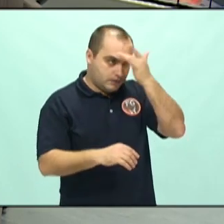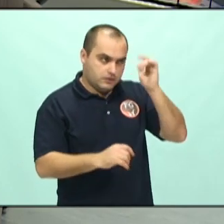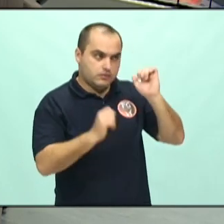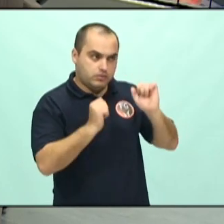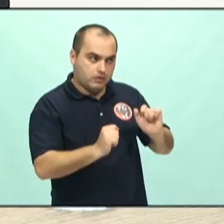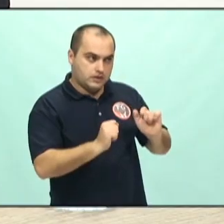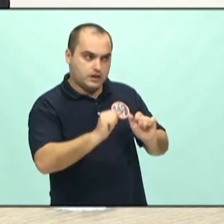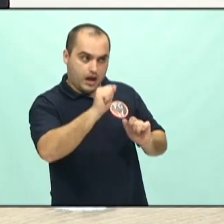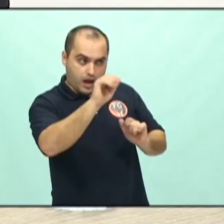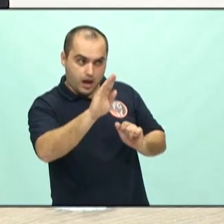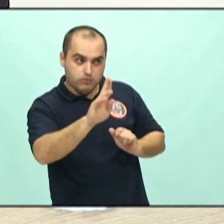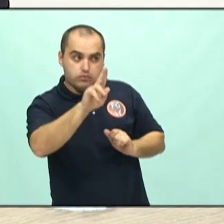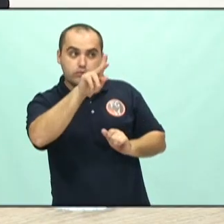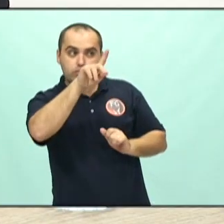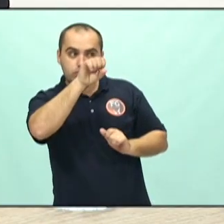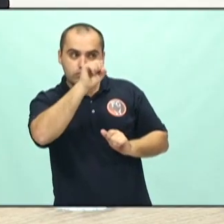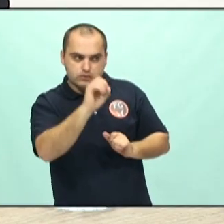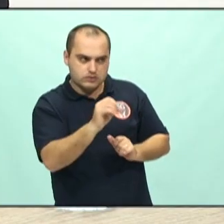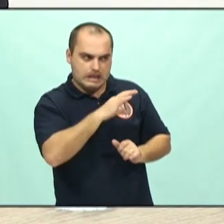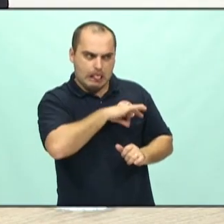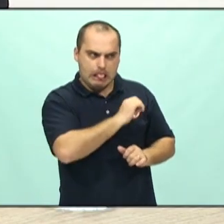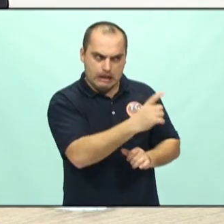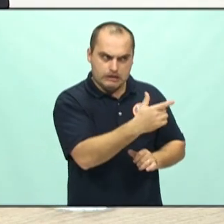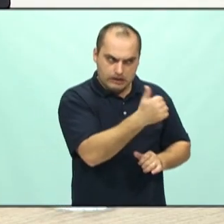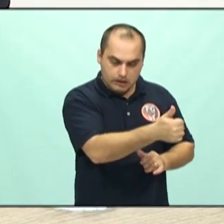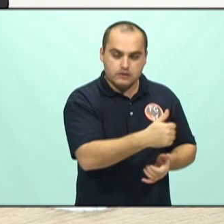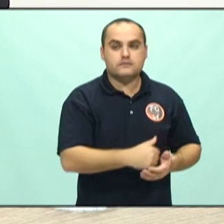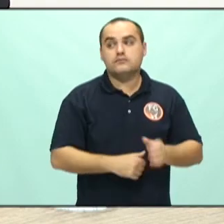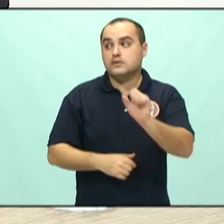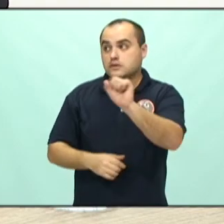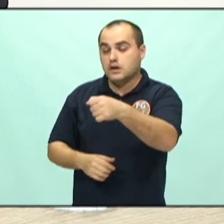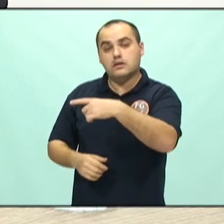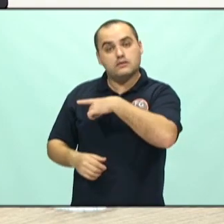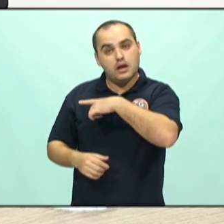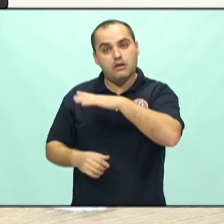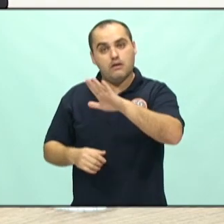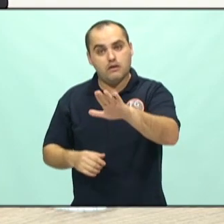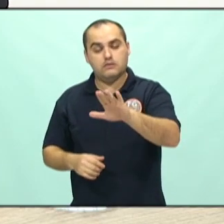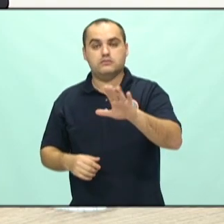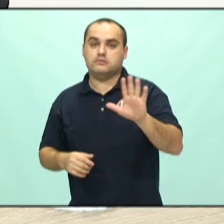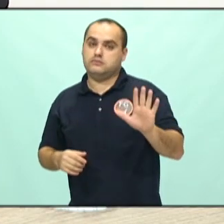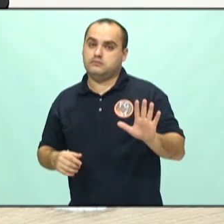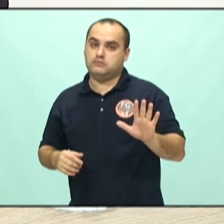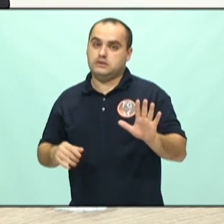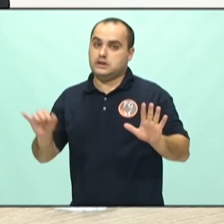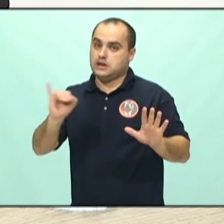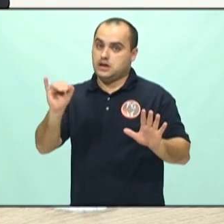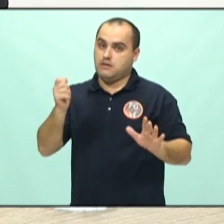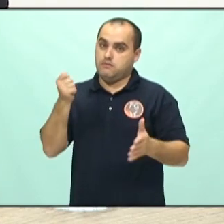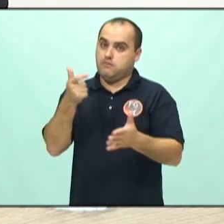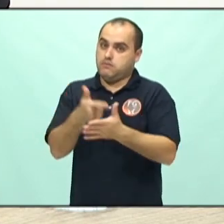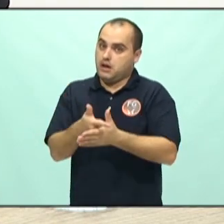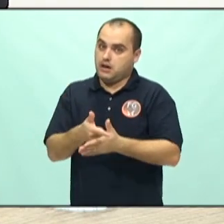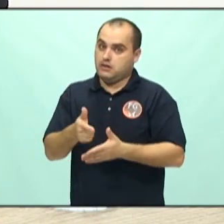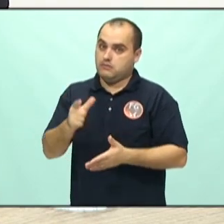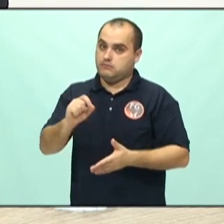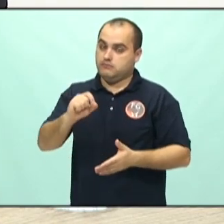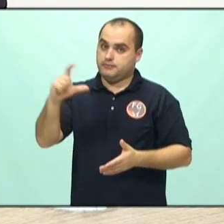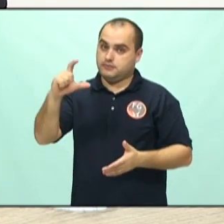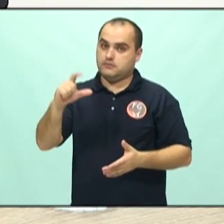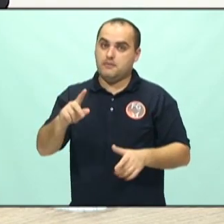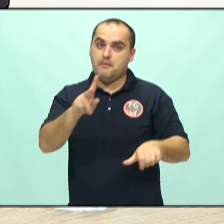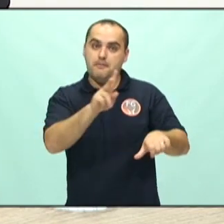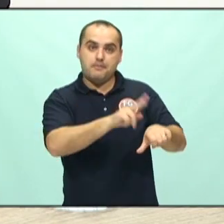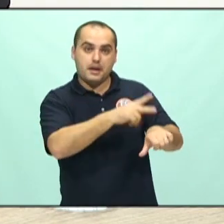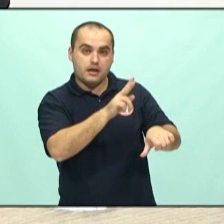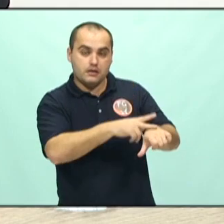temos disparidades em municípios e nós temos municípios que pagam menos que o privado. Vou dar um exemplo clássico. O município de